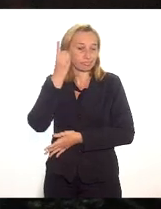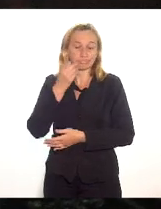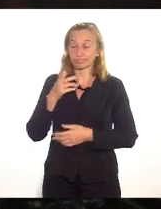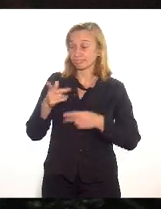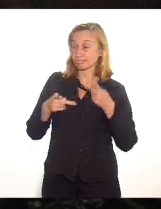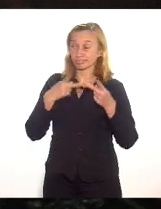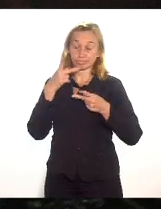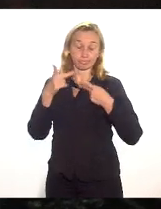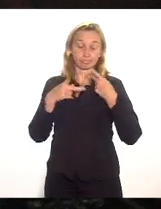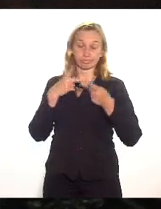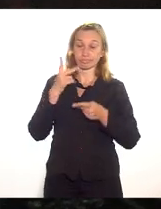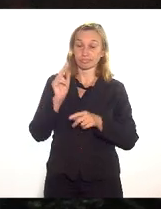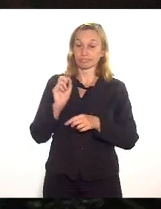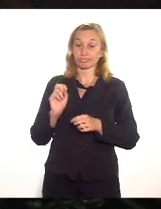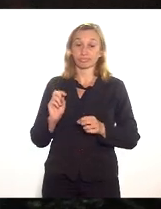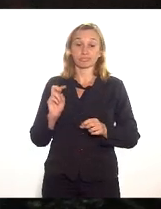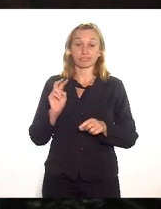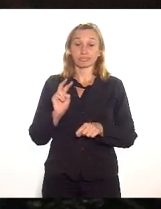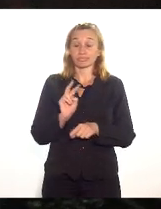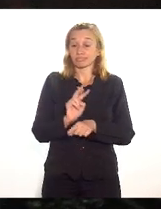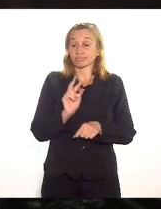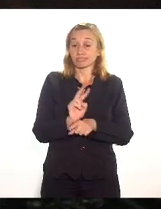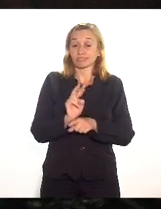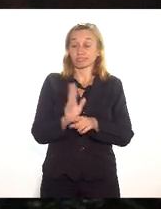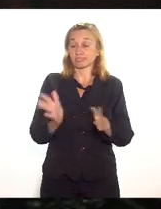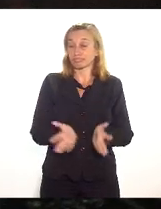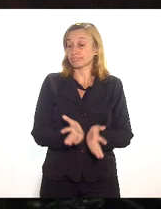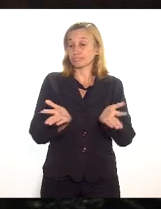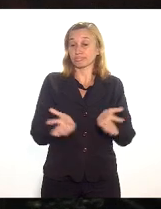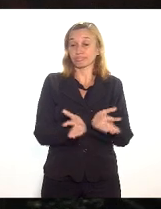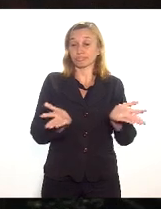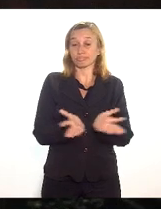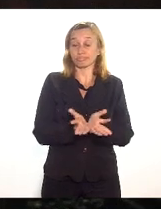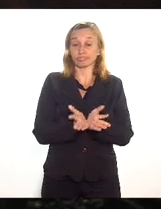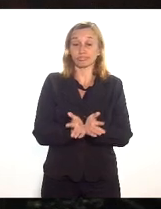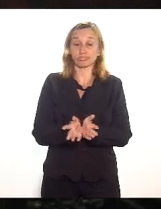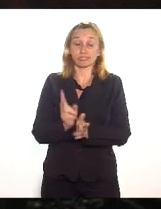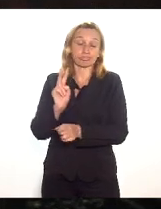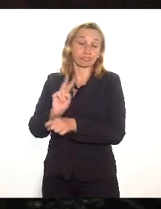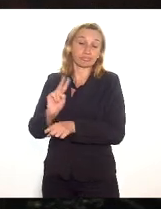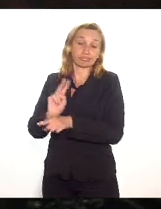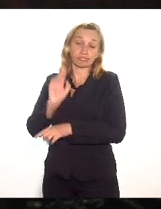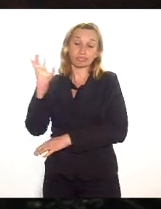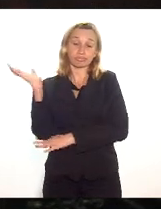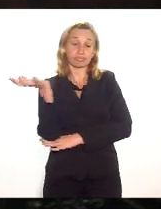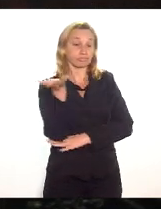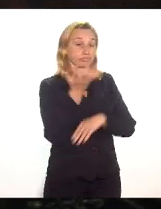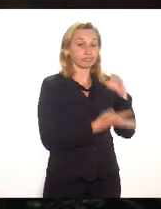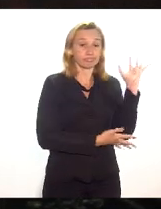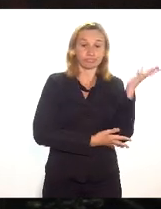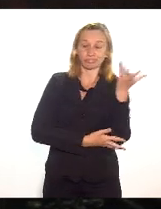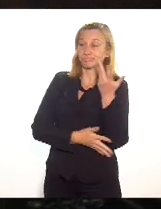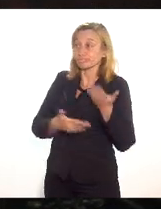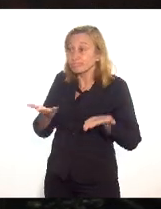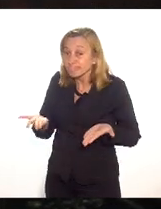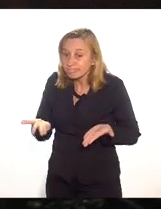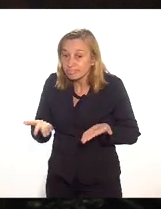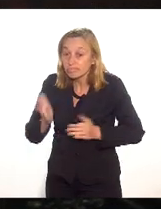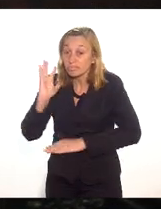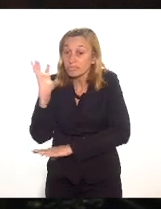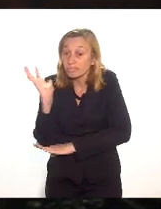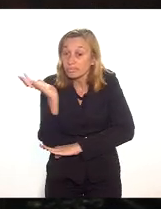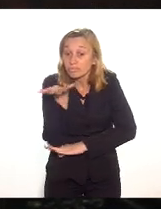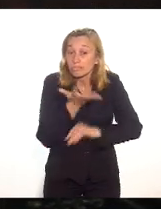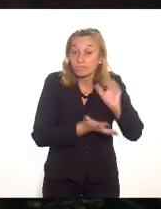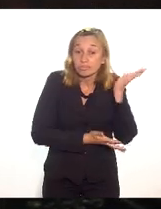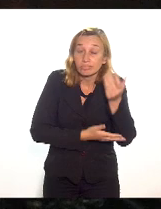dos pobres, defensores do meio ambiente. Meio ambiente esse que vem sendo degradado há décadas por